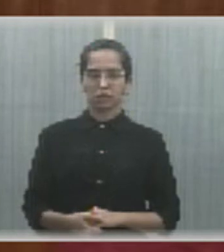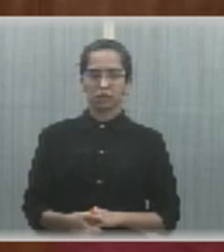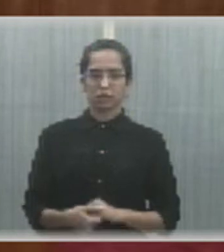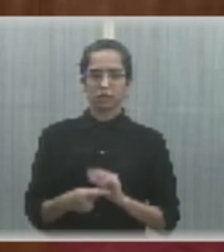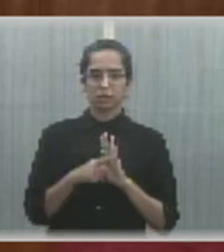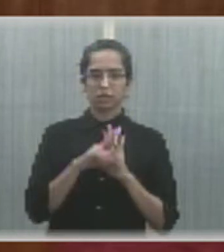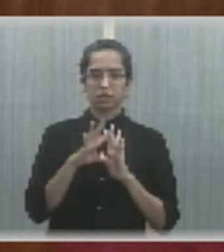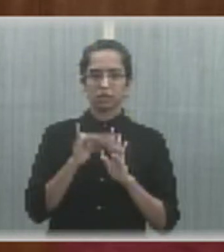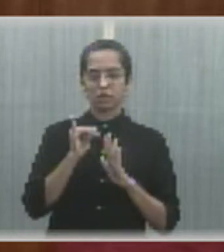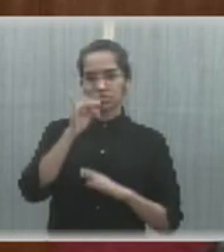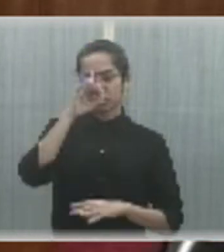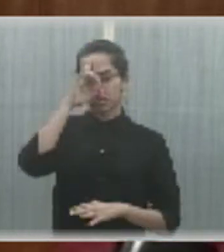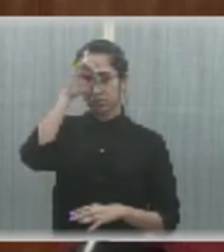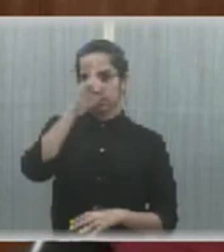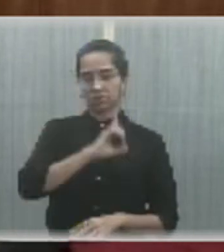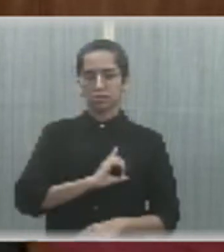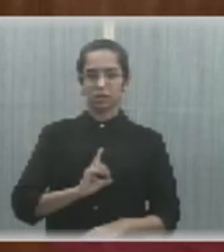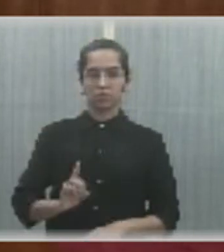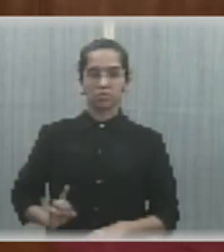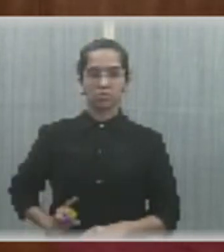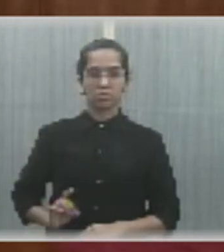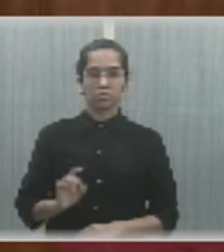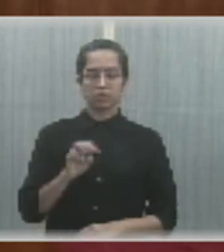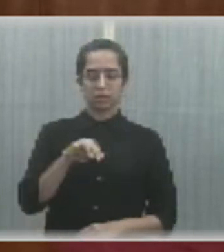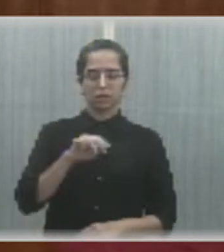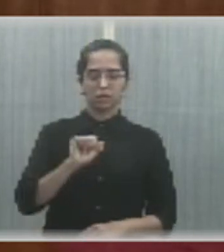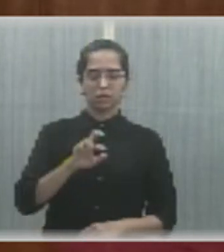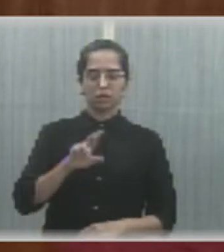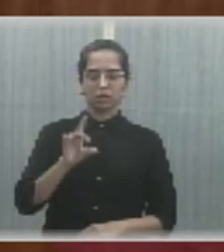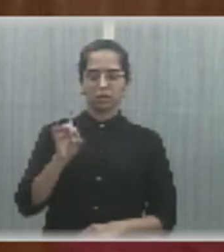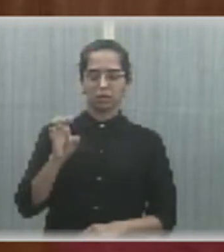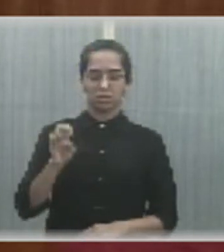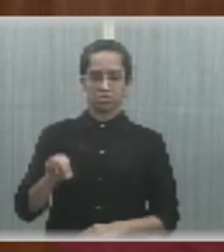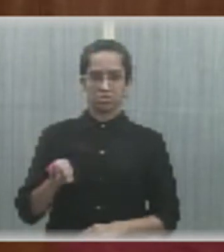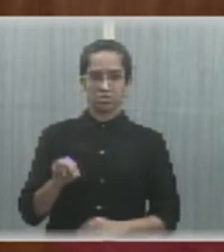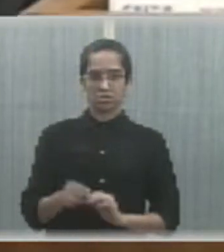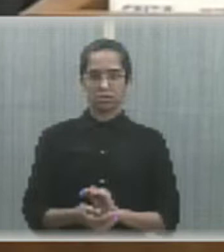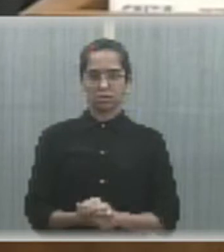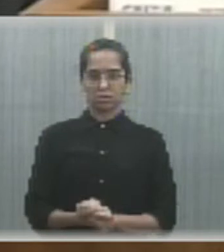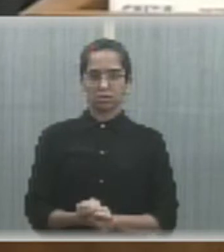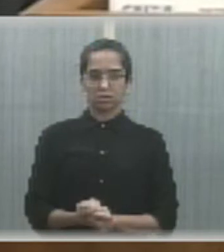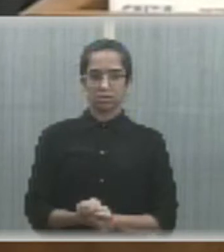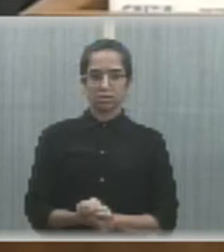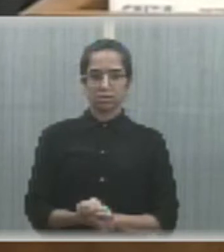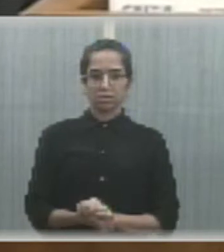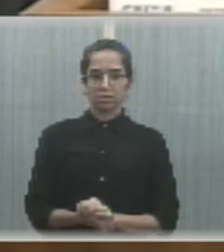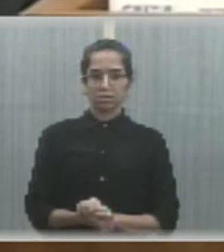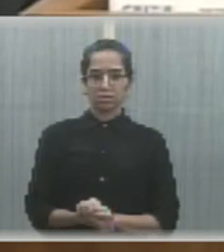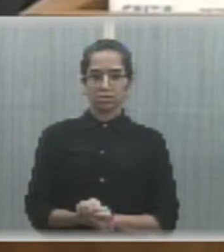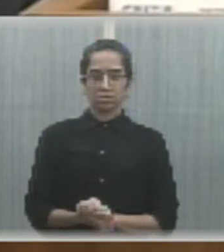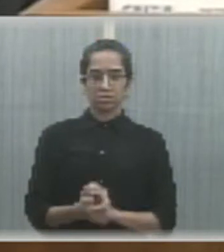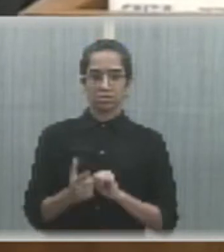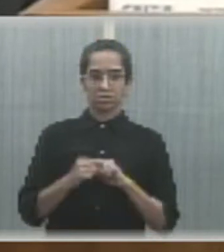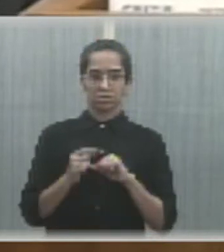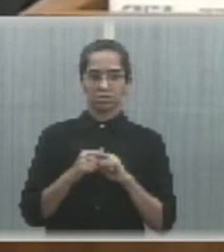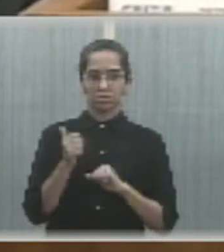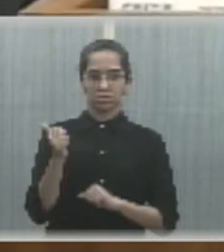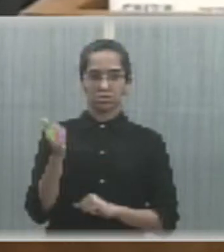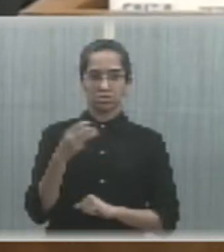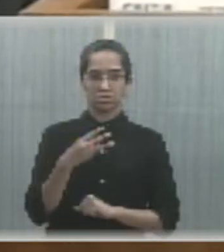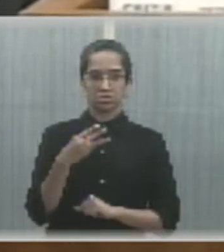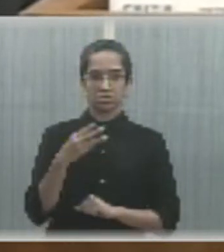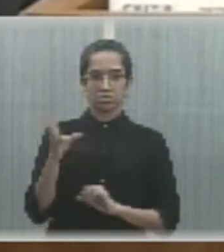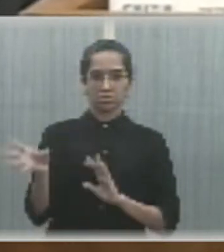Projeto de lei de autoria do senhor deputado Marlon Menezes, que acrescenta o artigo 13A à